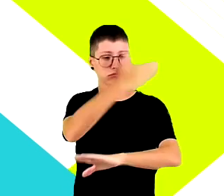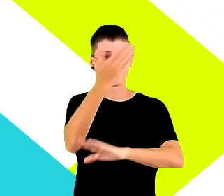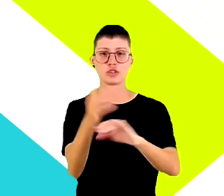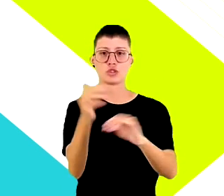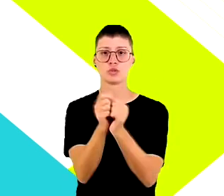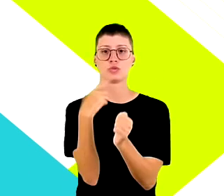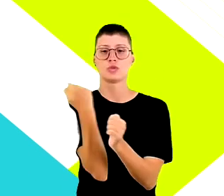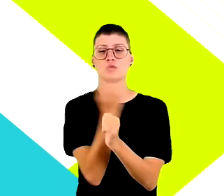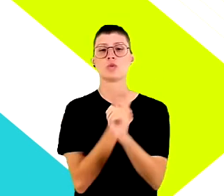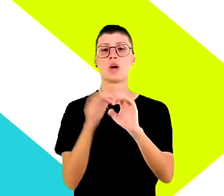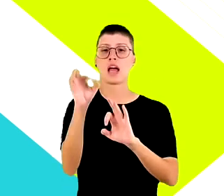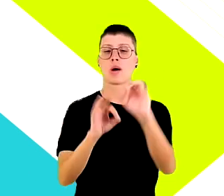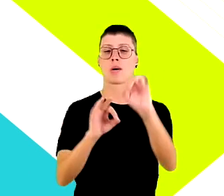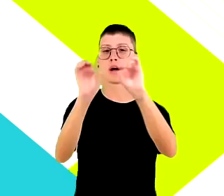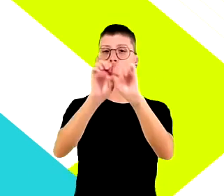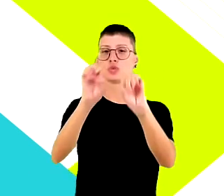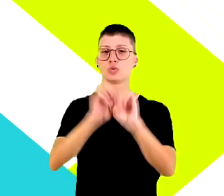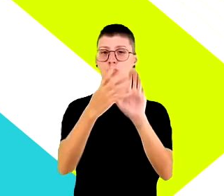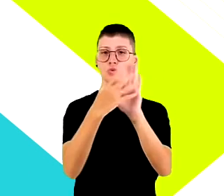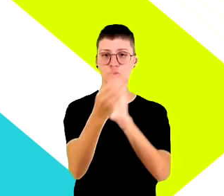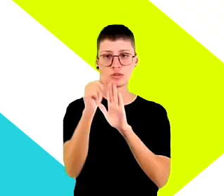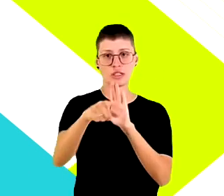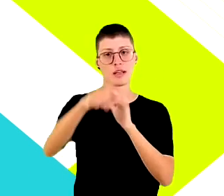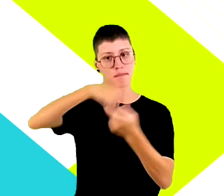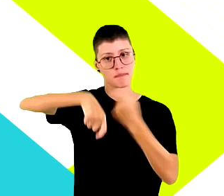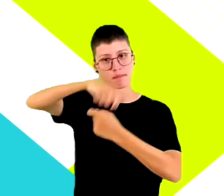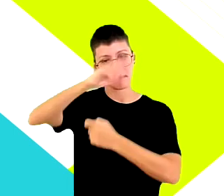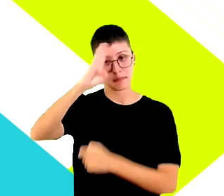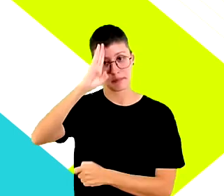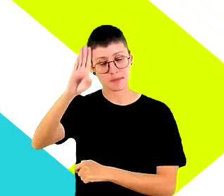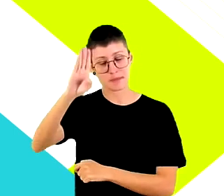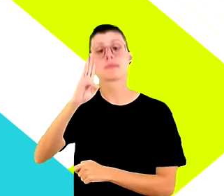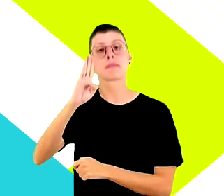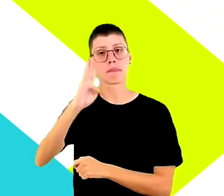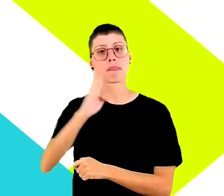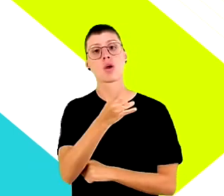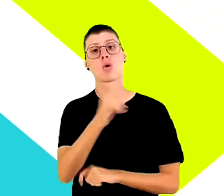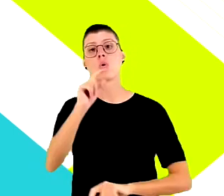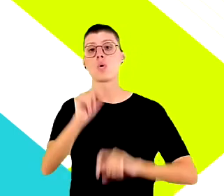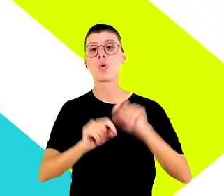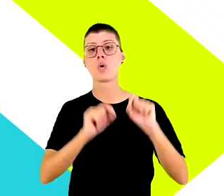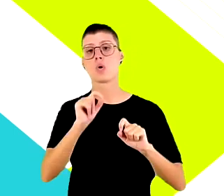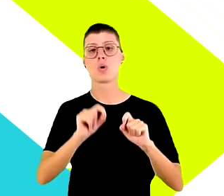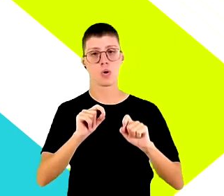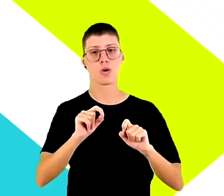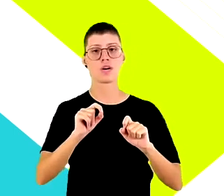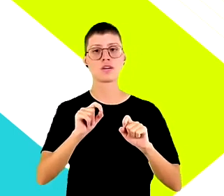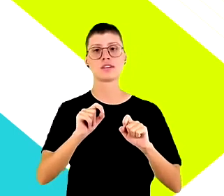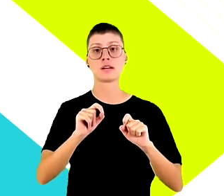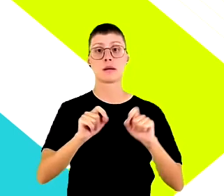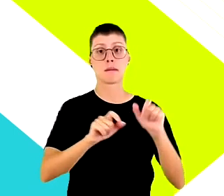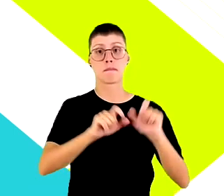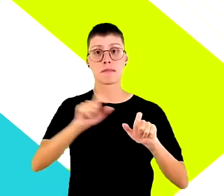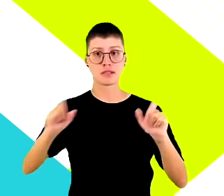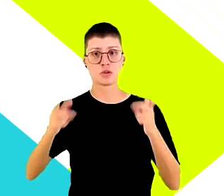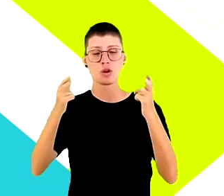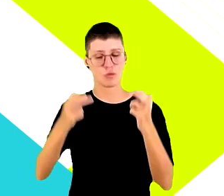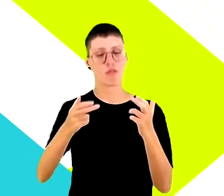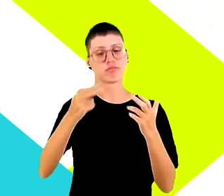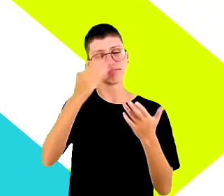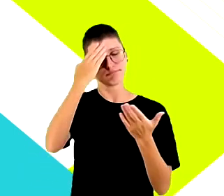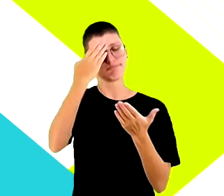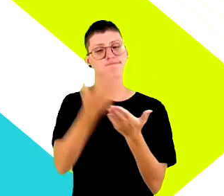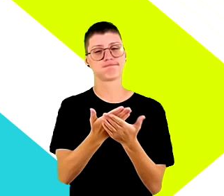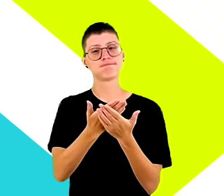o nosso negócio principal. Aí, por fim, um pouco dos nossos investidores na Thrive, que eu acho que orgulha